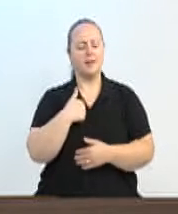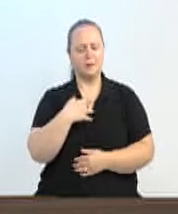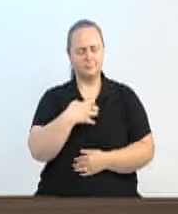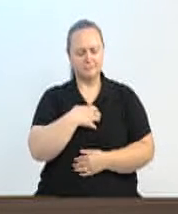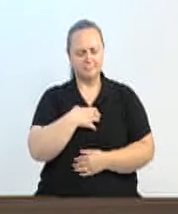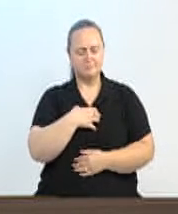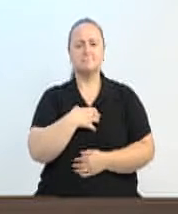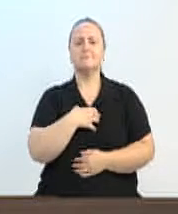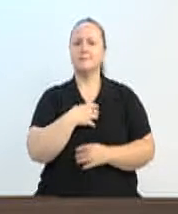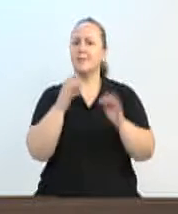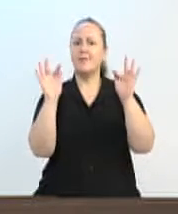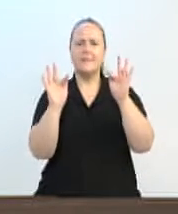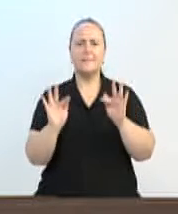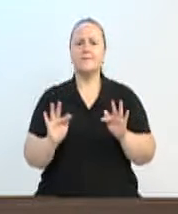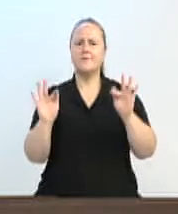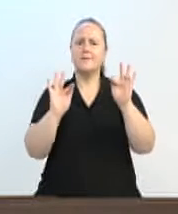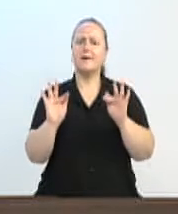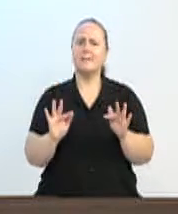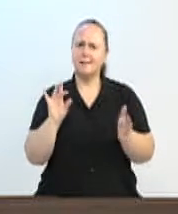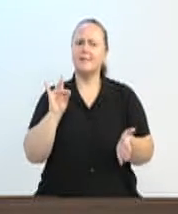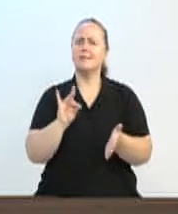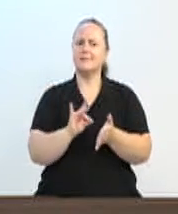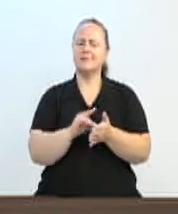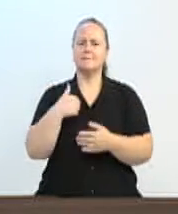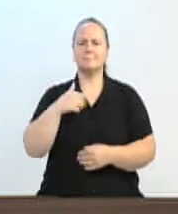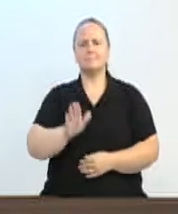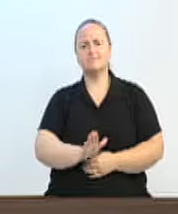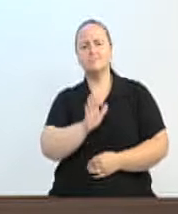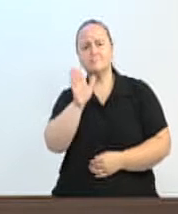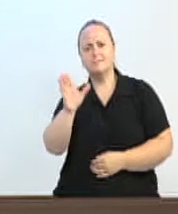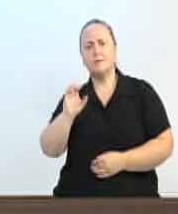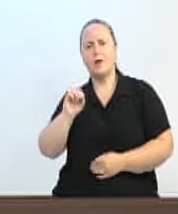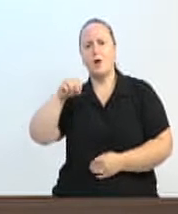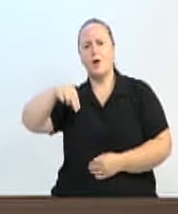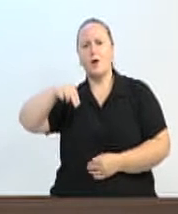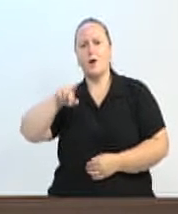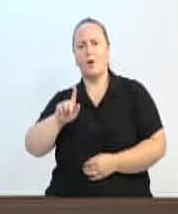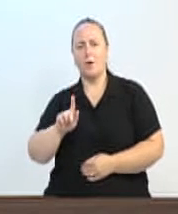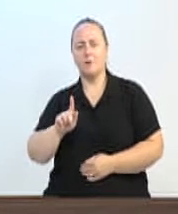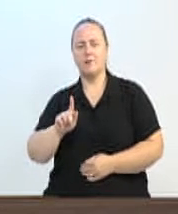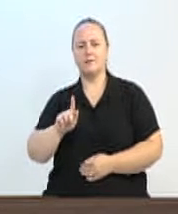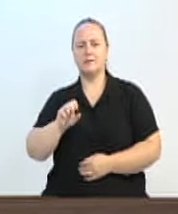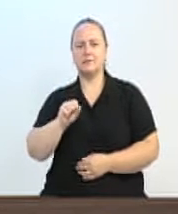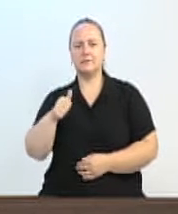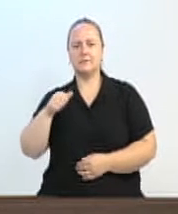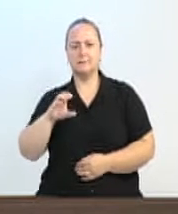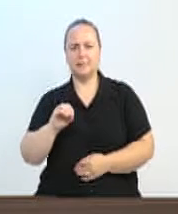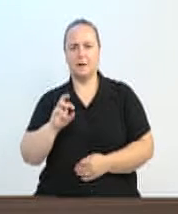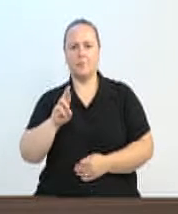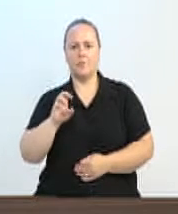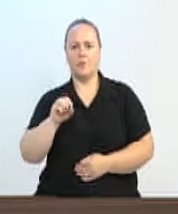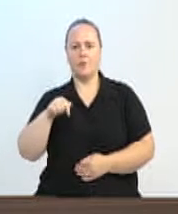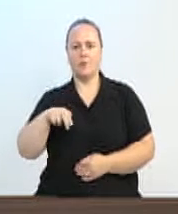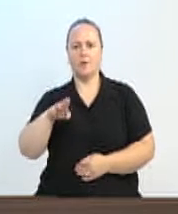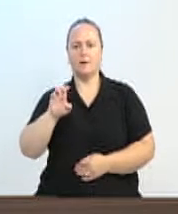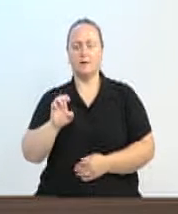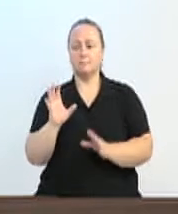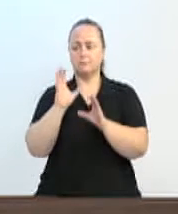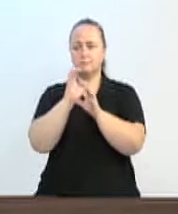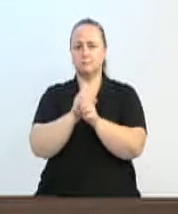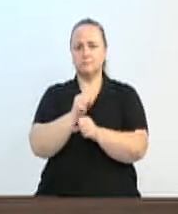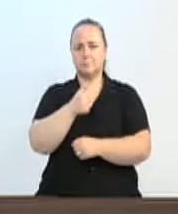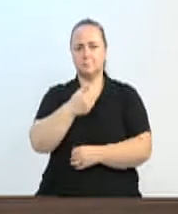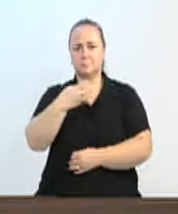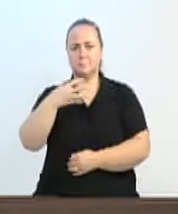foi uma visita que nós fizemos na ONG São Roque São 140 crianças que são